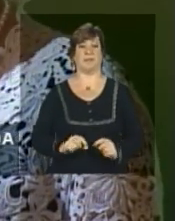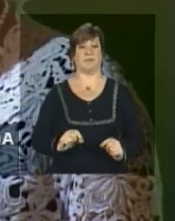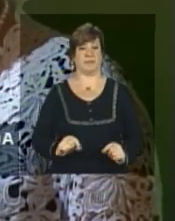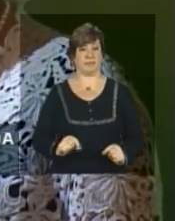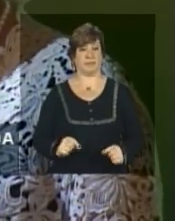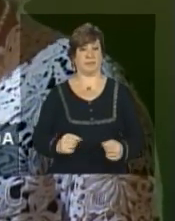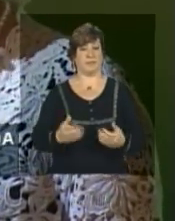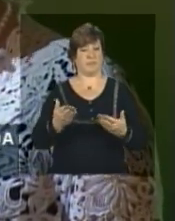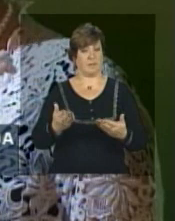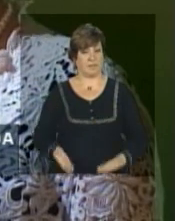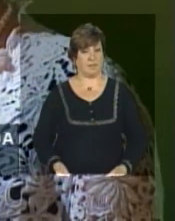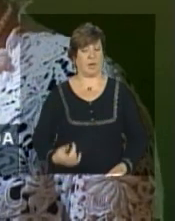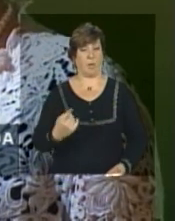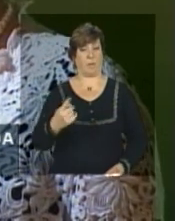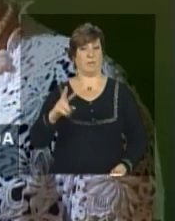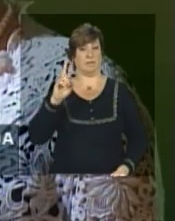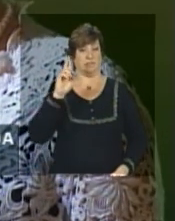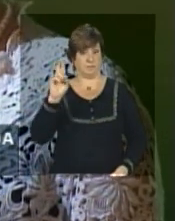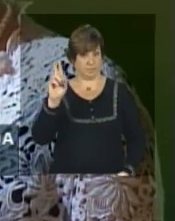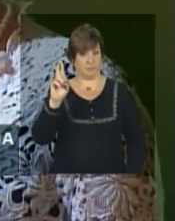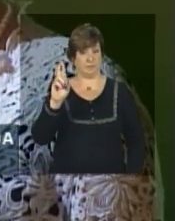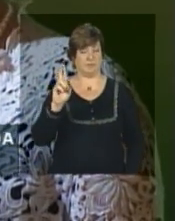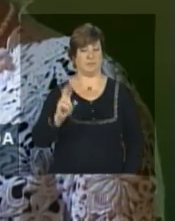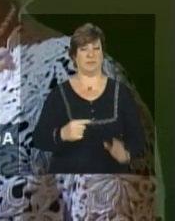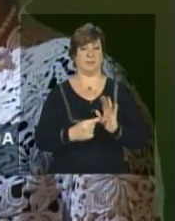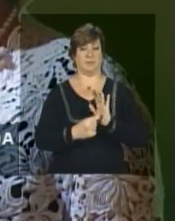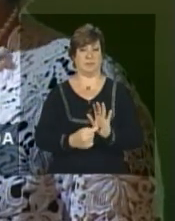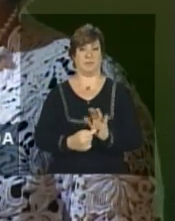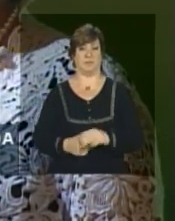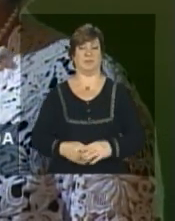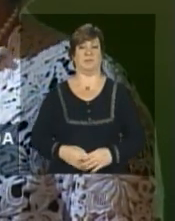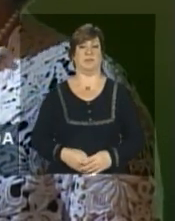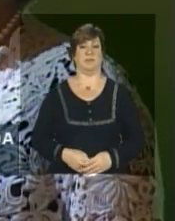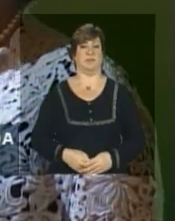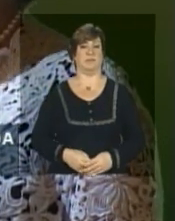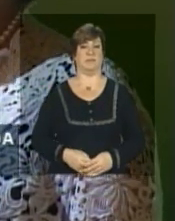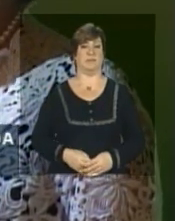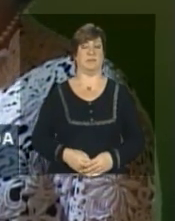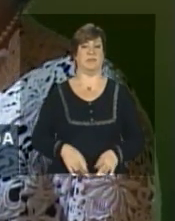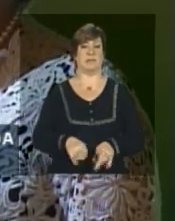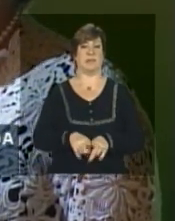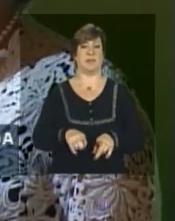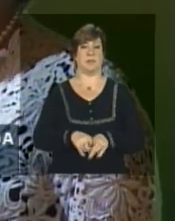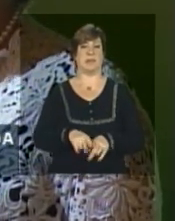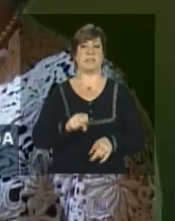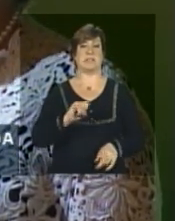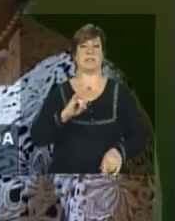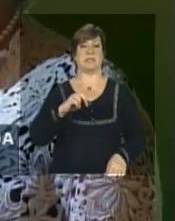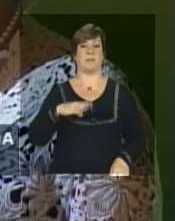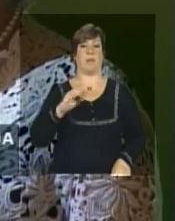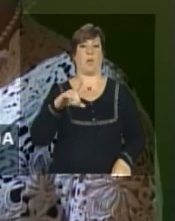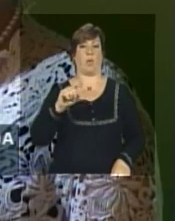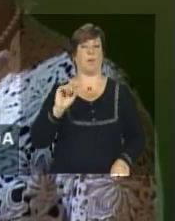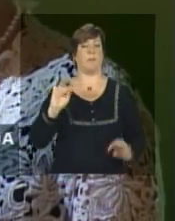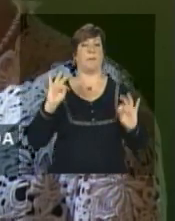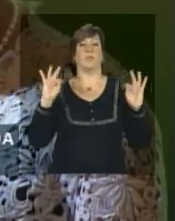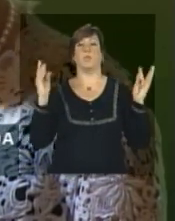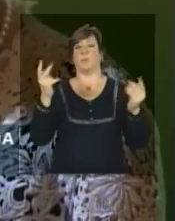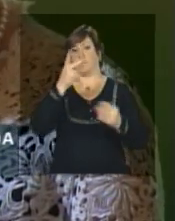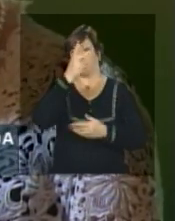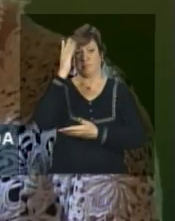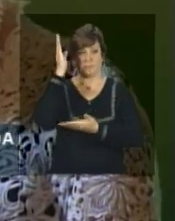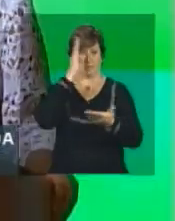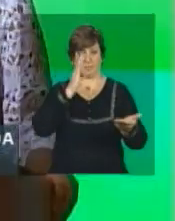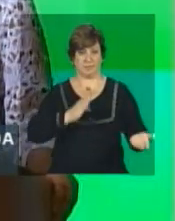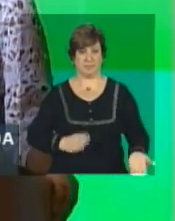sendo uma representação e um simbolismo para todos os brasileiros e